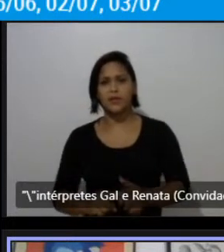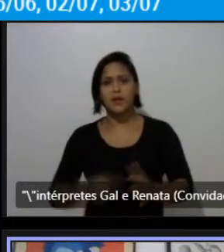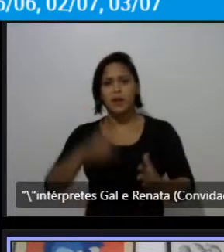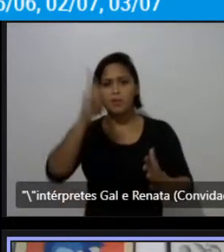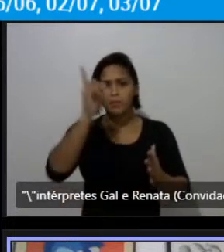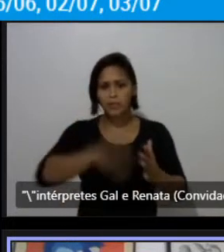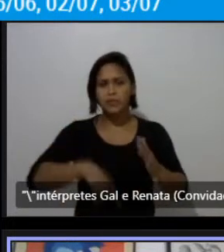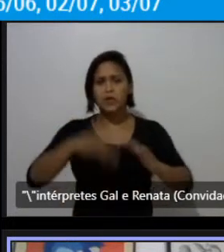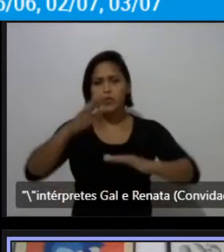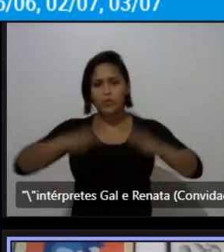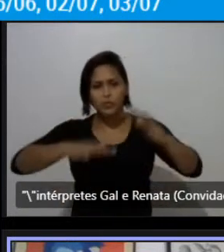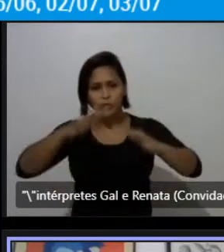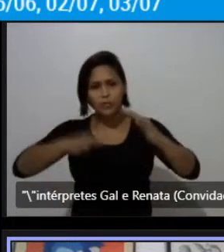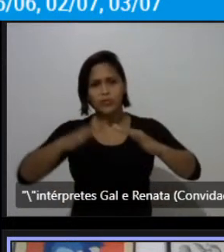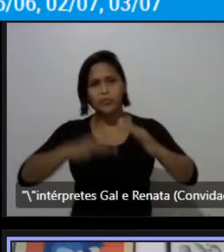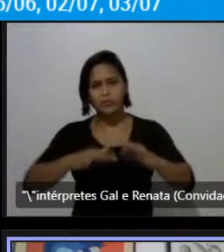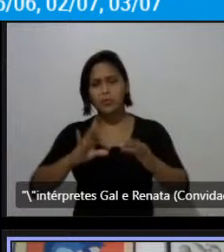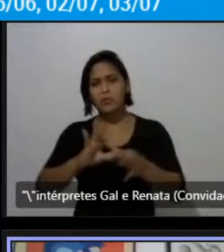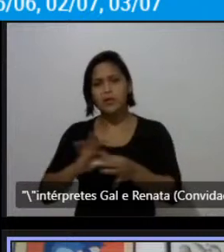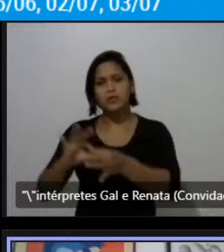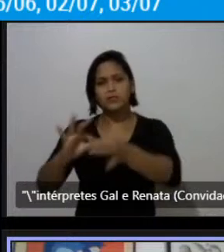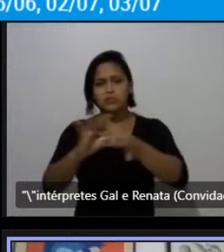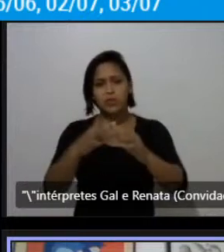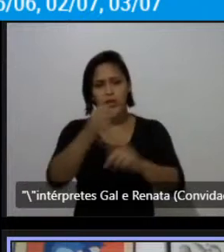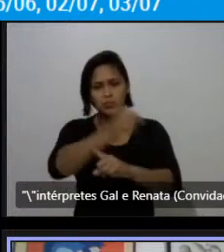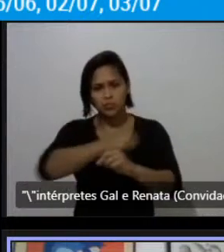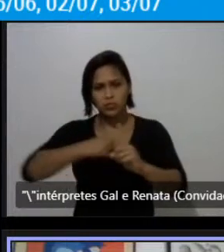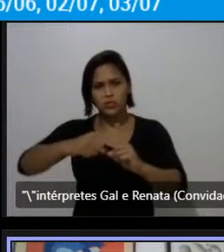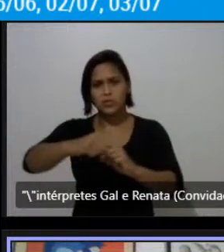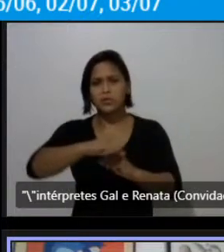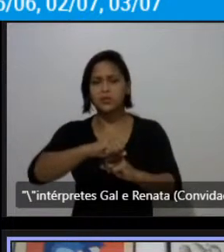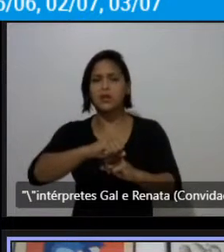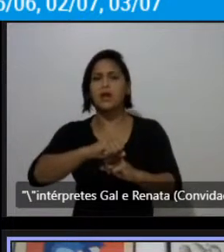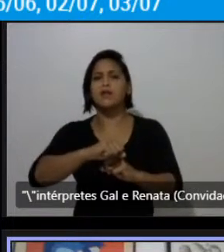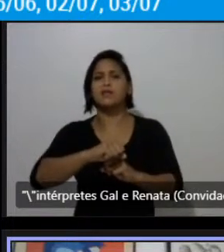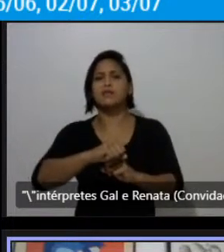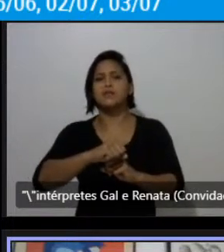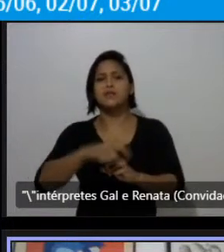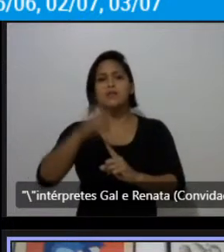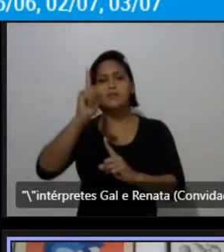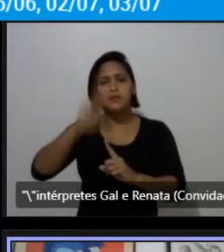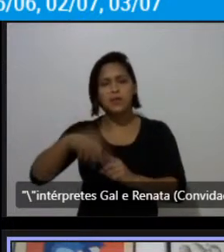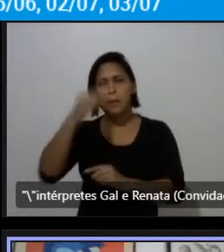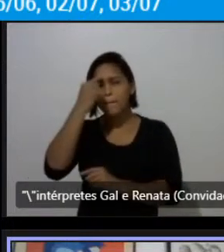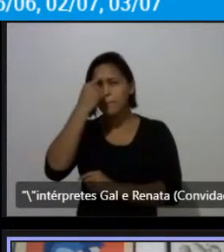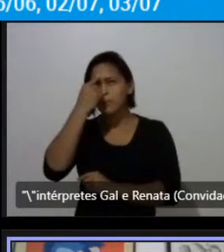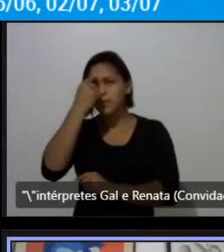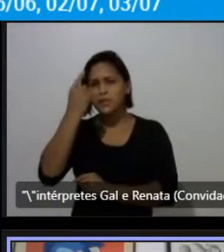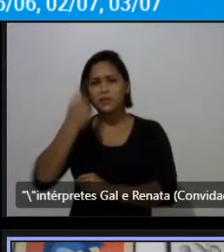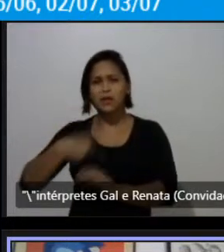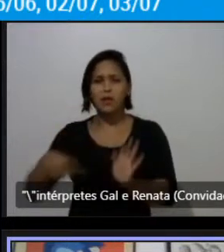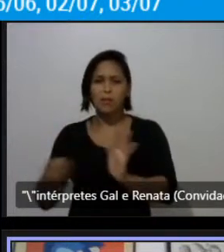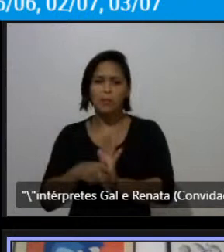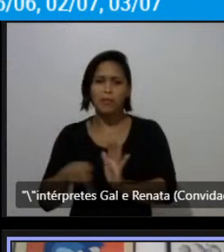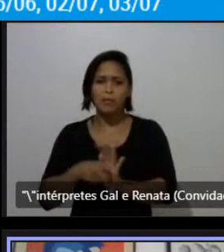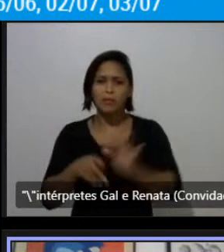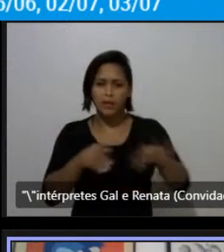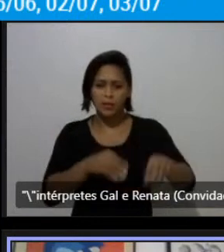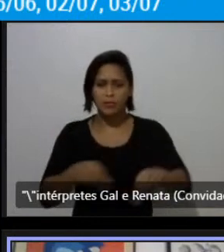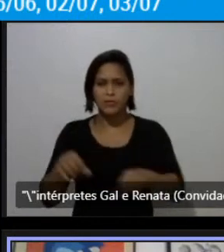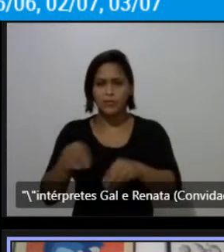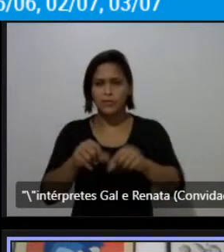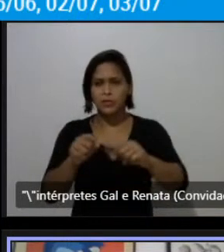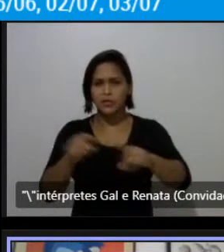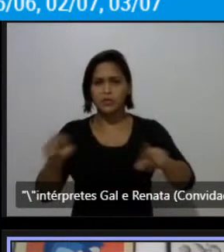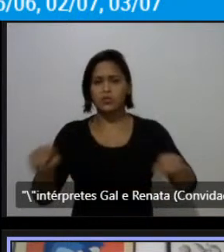Pontualmente, os movimentos sociais, aqui está repetido, os movimentos sociais estão pensando, né? Isso eu vou apresentar alguns autores